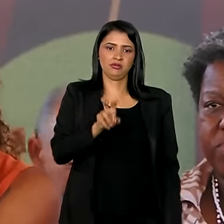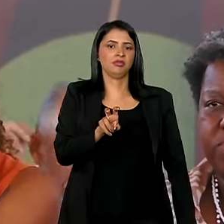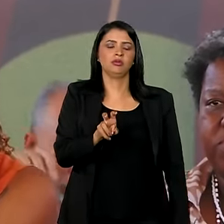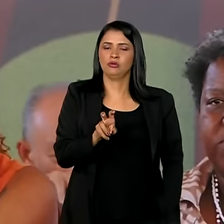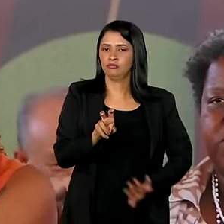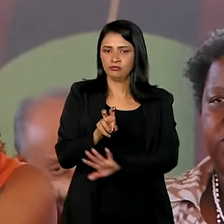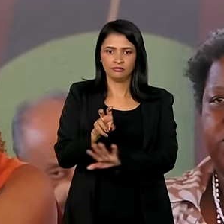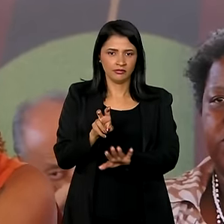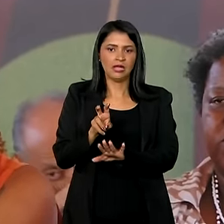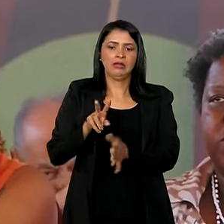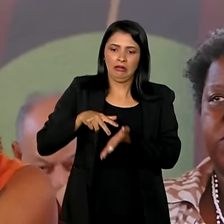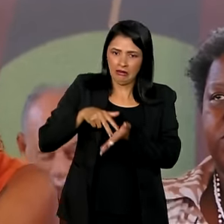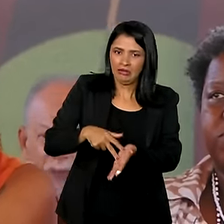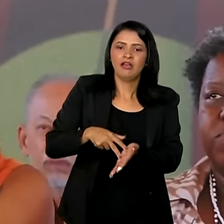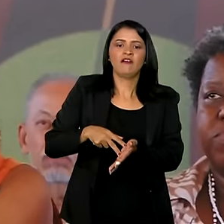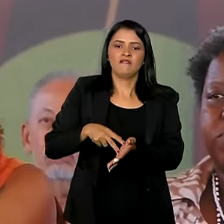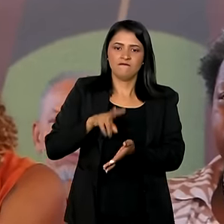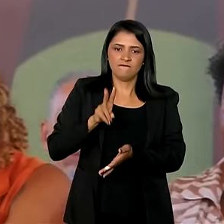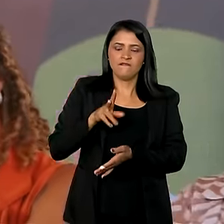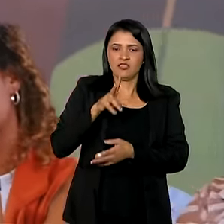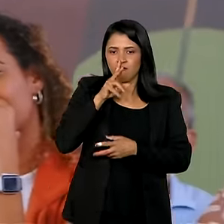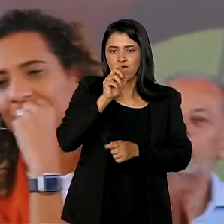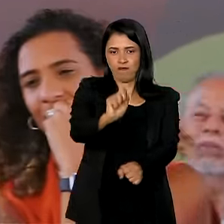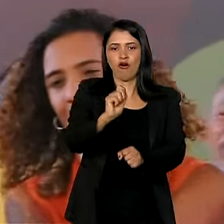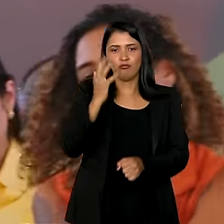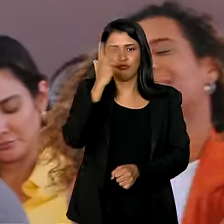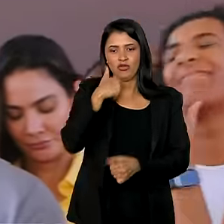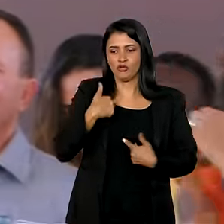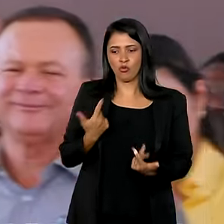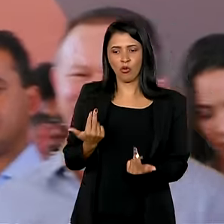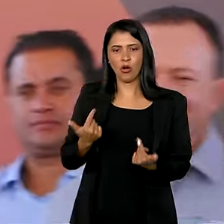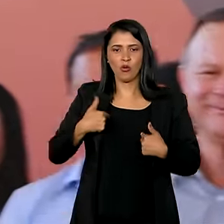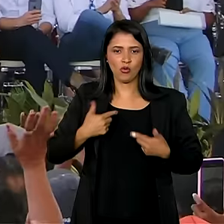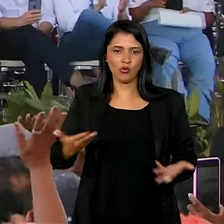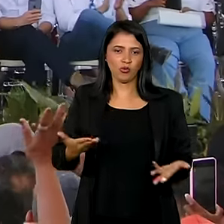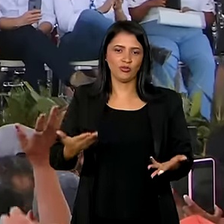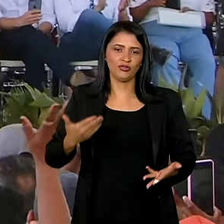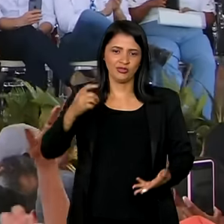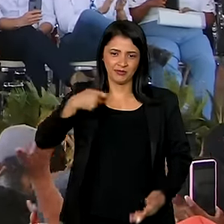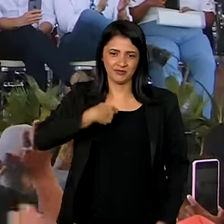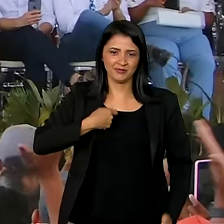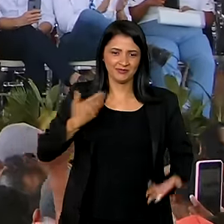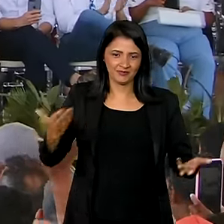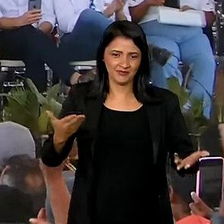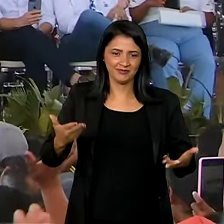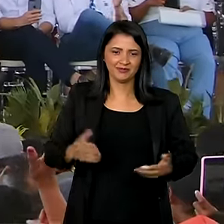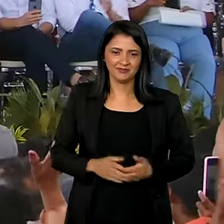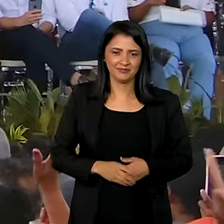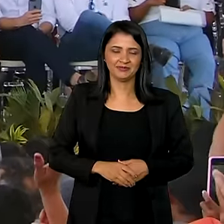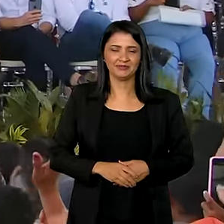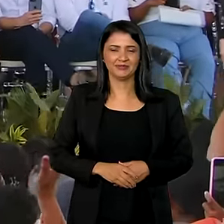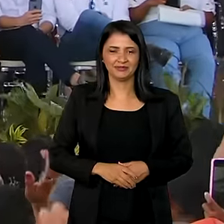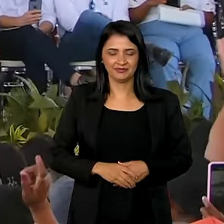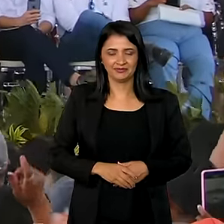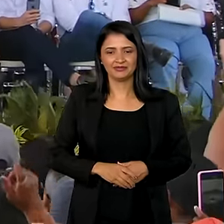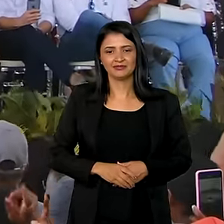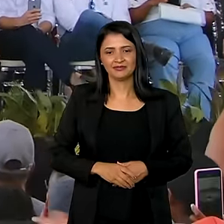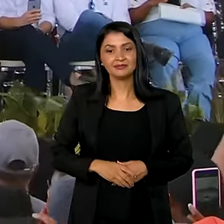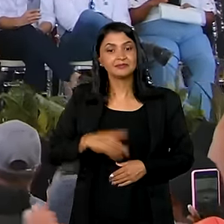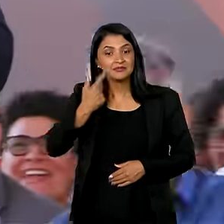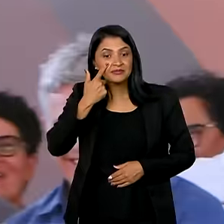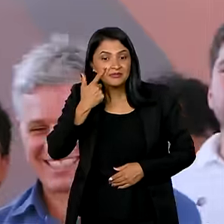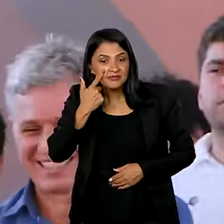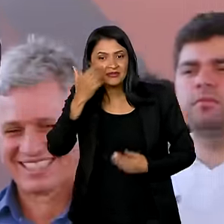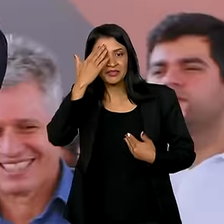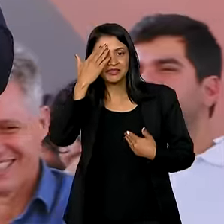de idade, a gente fica forte e bonitão, como eu estou hoje aqui. Fica forte. Gostou de bonitão? Então, veja. Então, eu